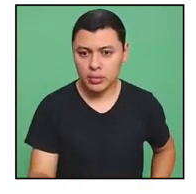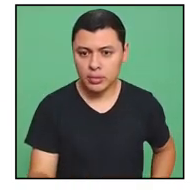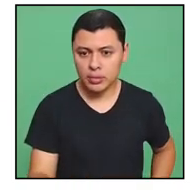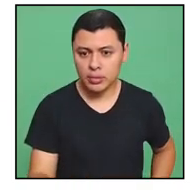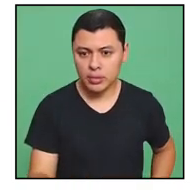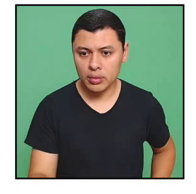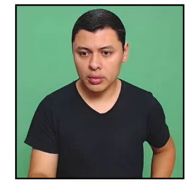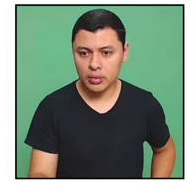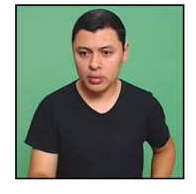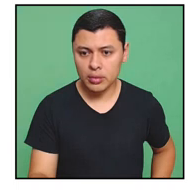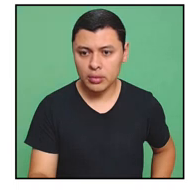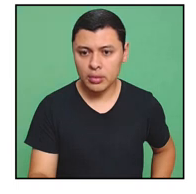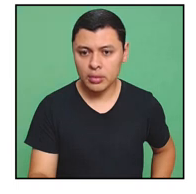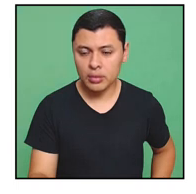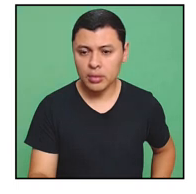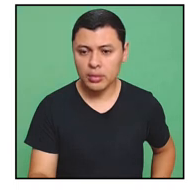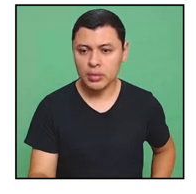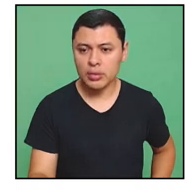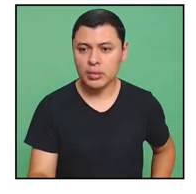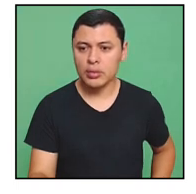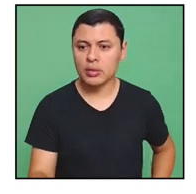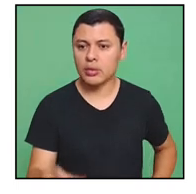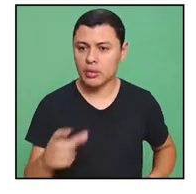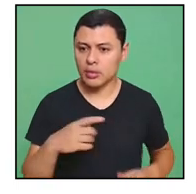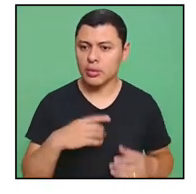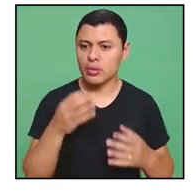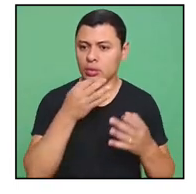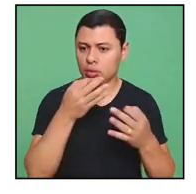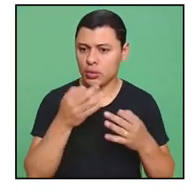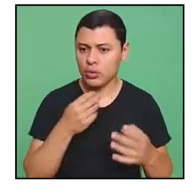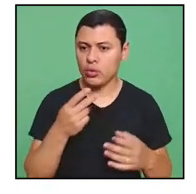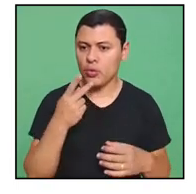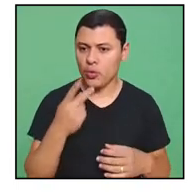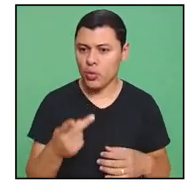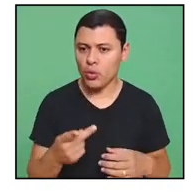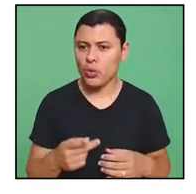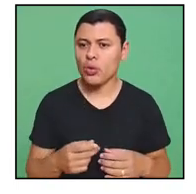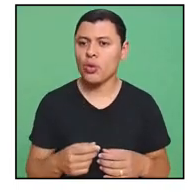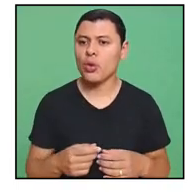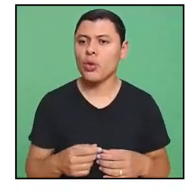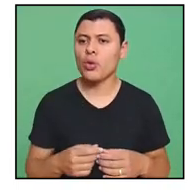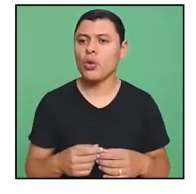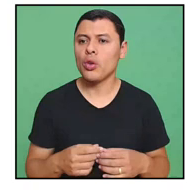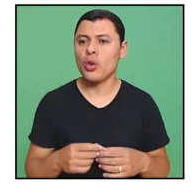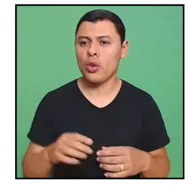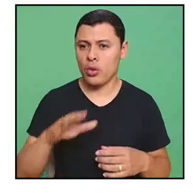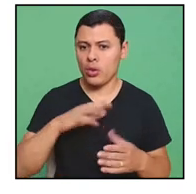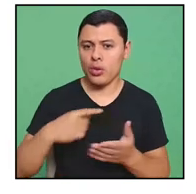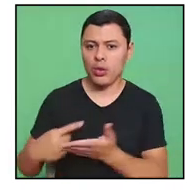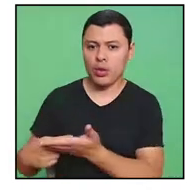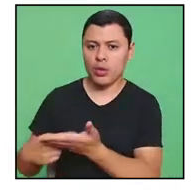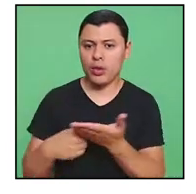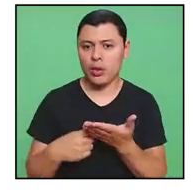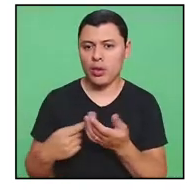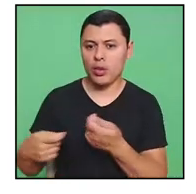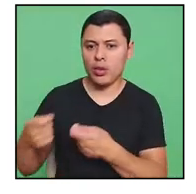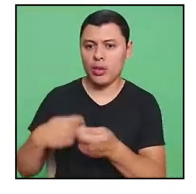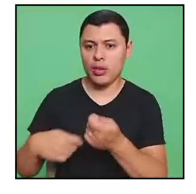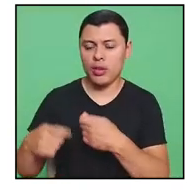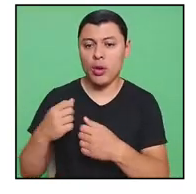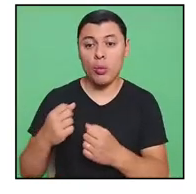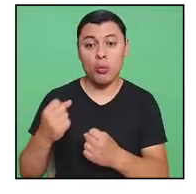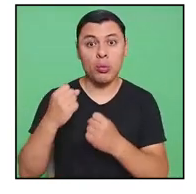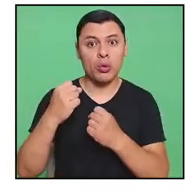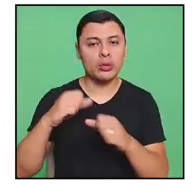Tem alguns comentários, assim, Guilherme Fonseca comentando que essas formas alternativas de financiamento coletivo têm um poder transformador